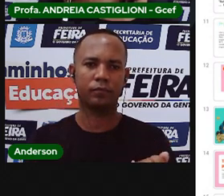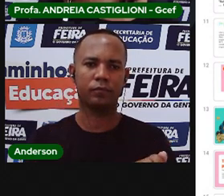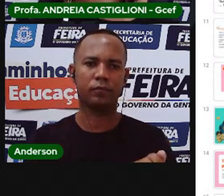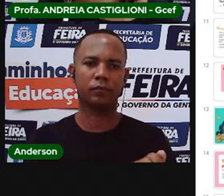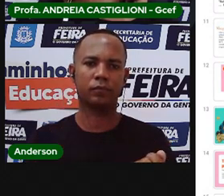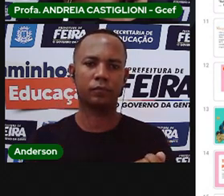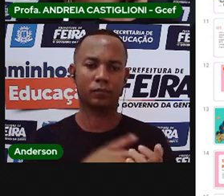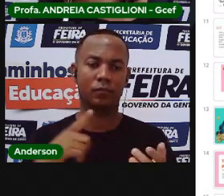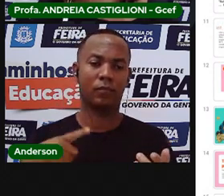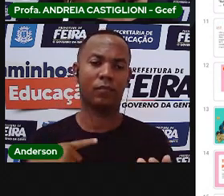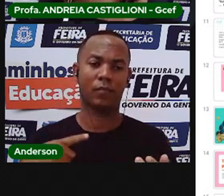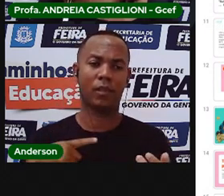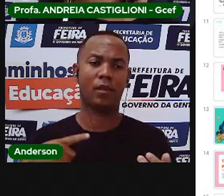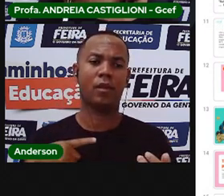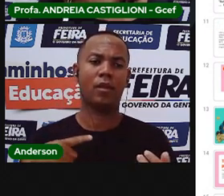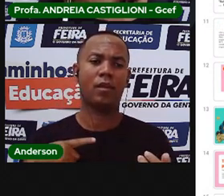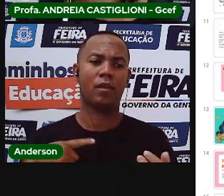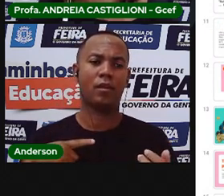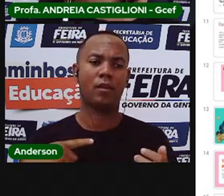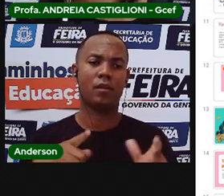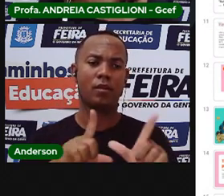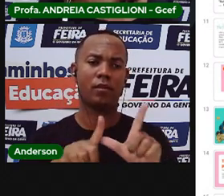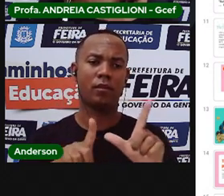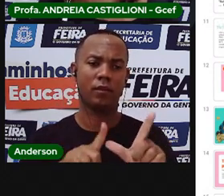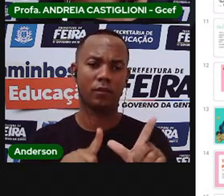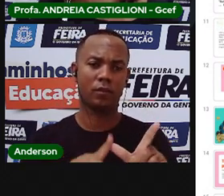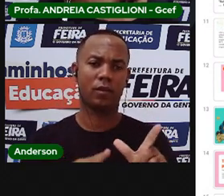Tem a letra A.